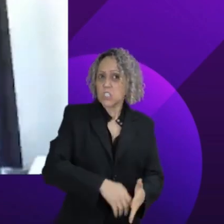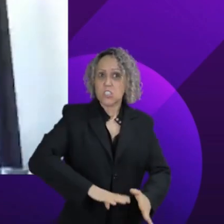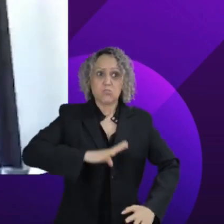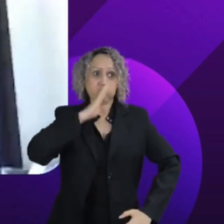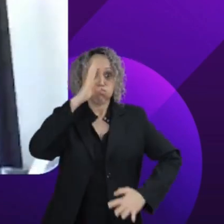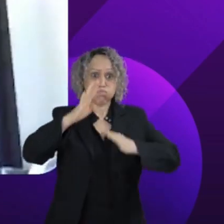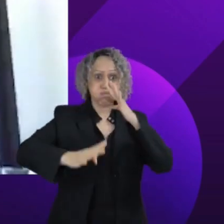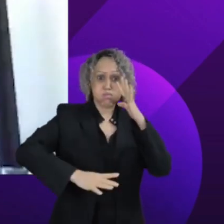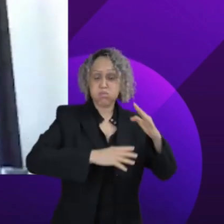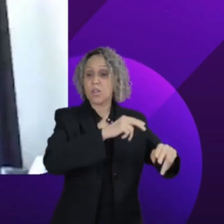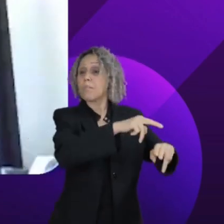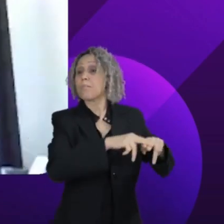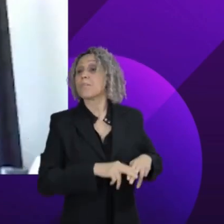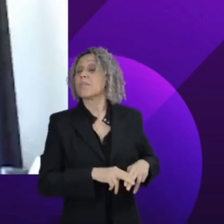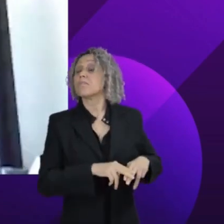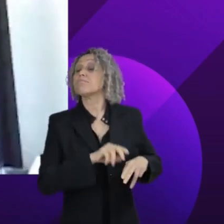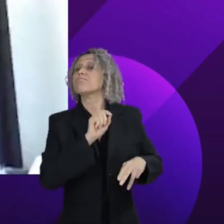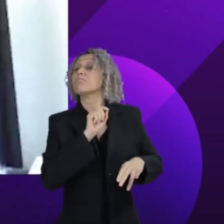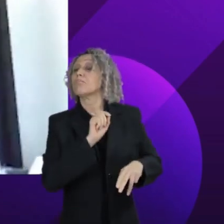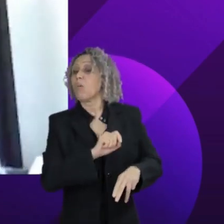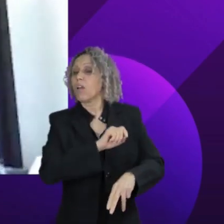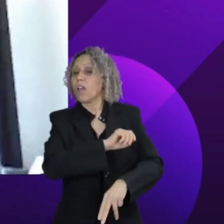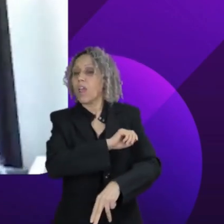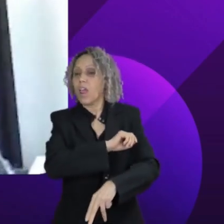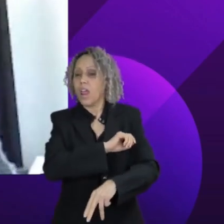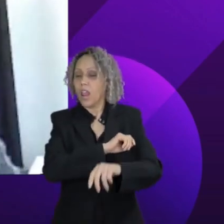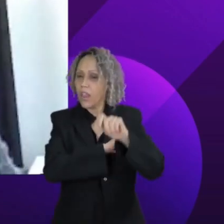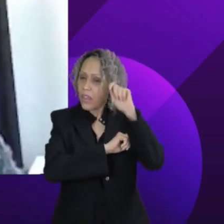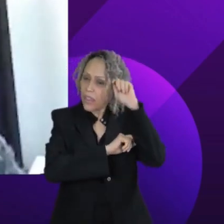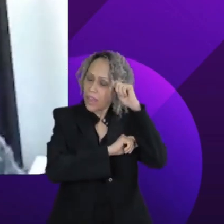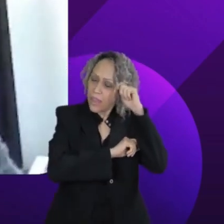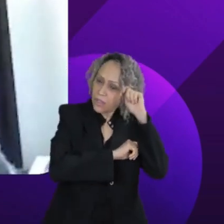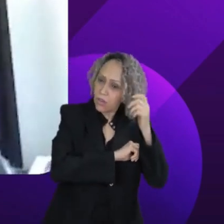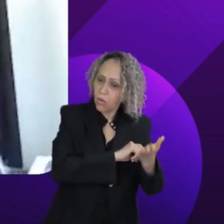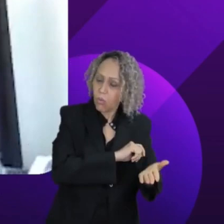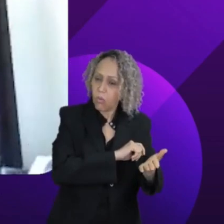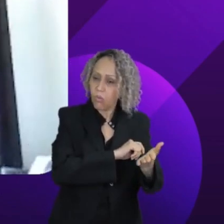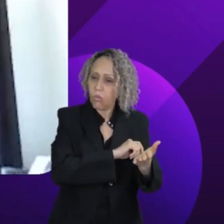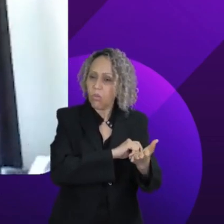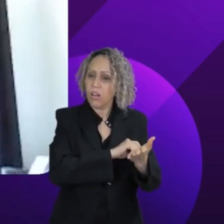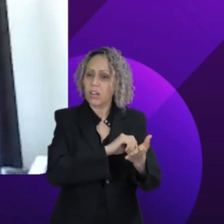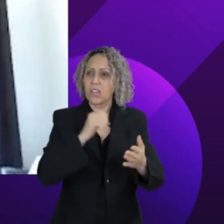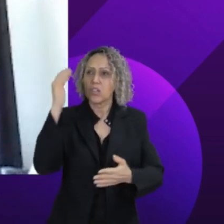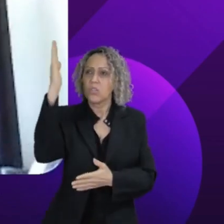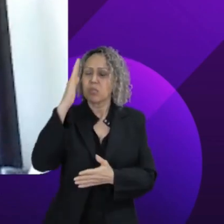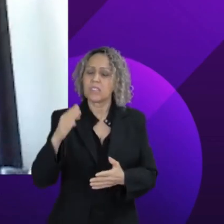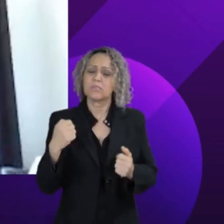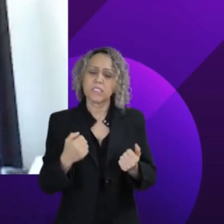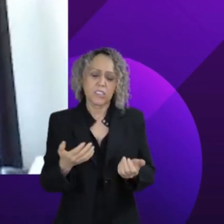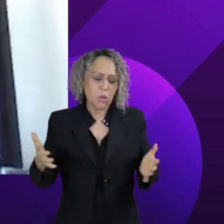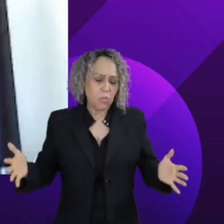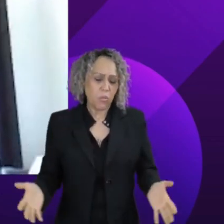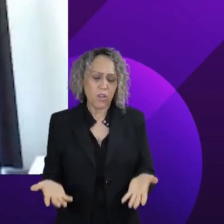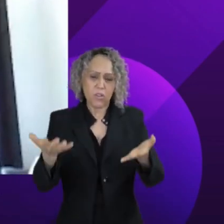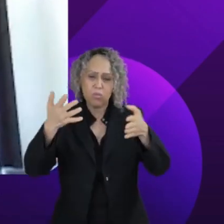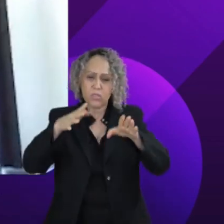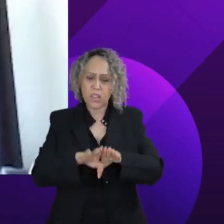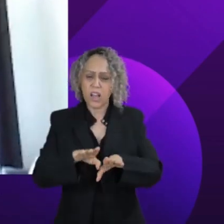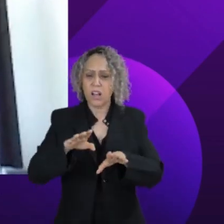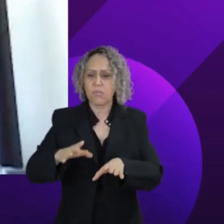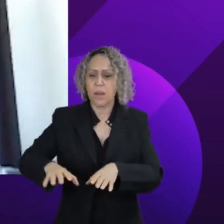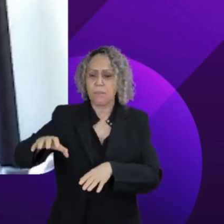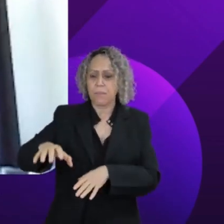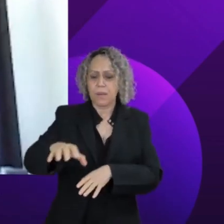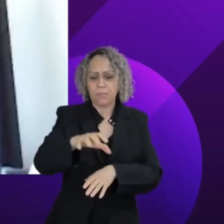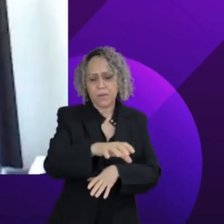Nós ainda temos o desafio de promover inclusão em diversas áreas, né? Porque a gente